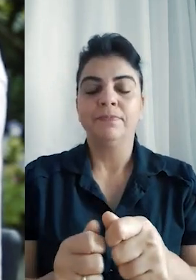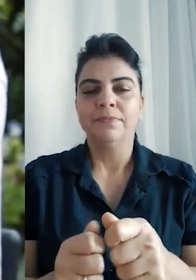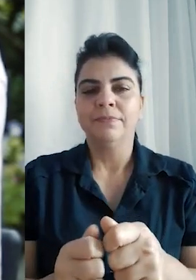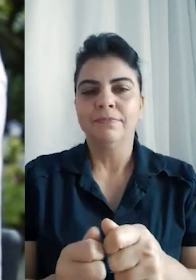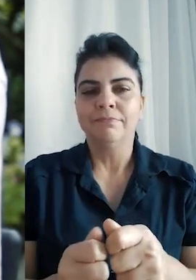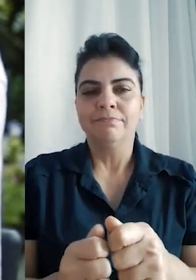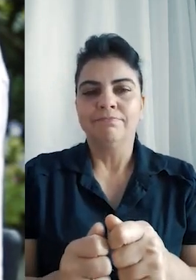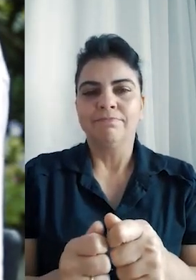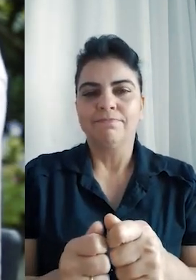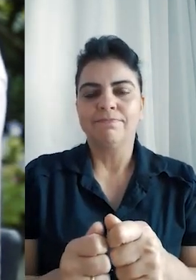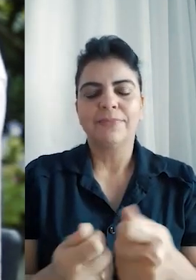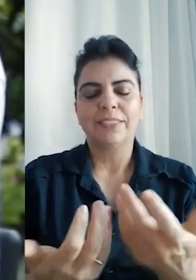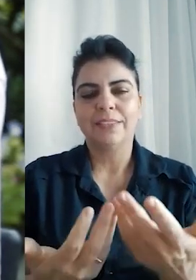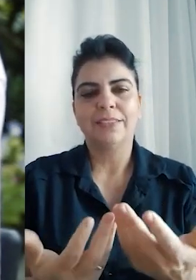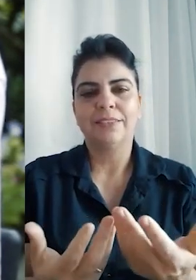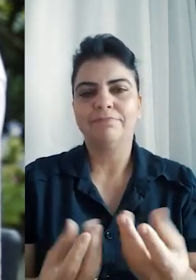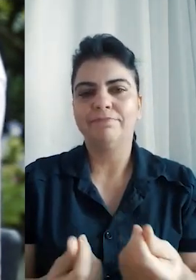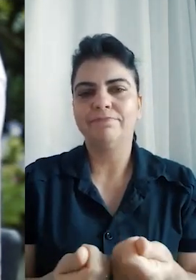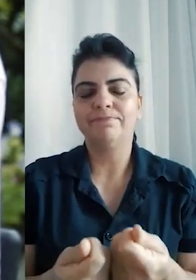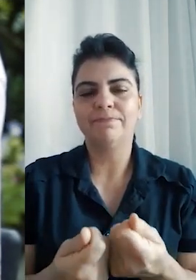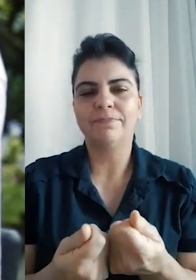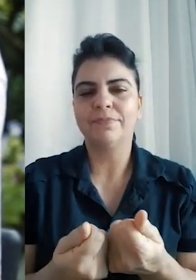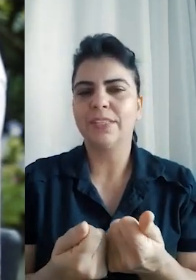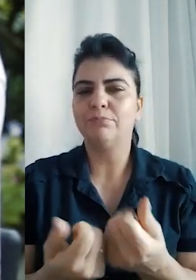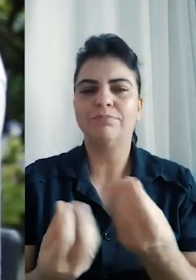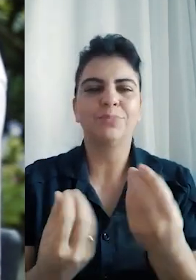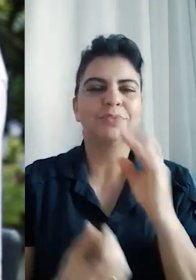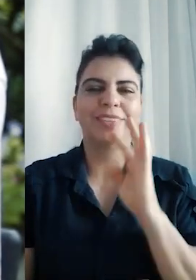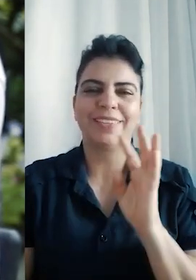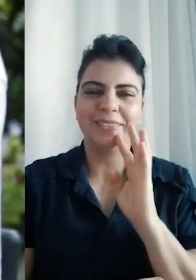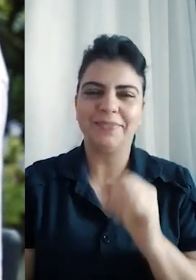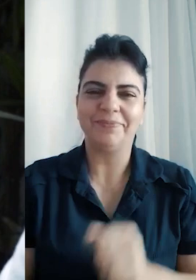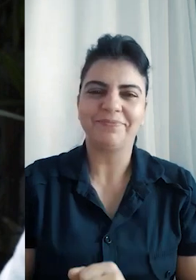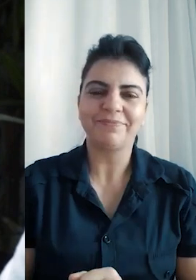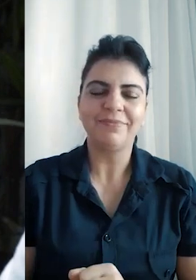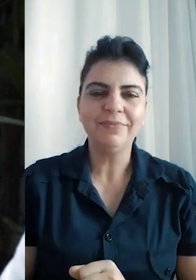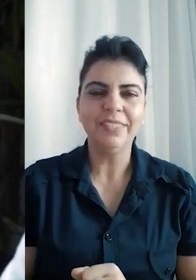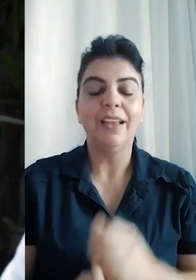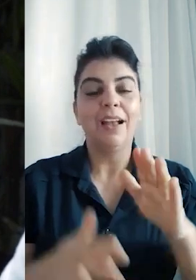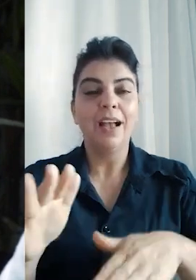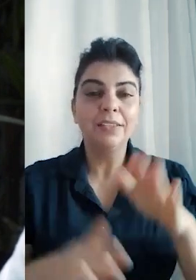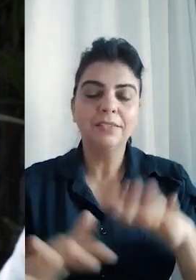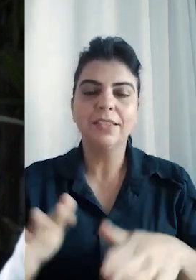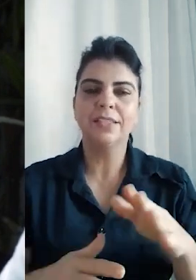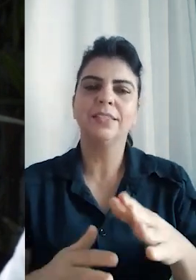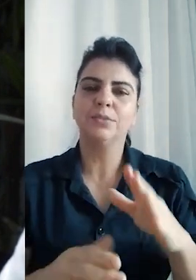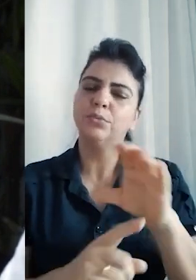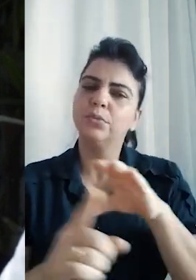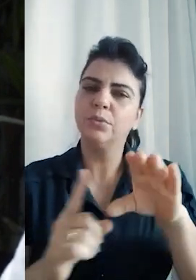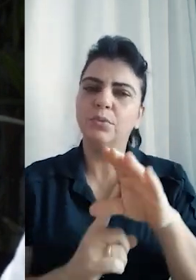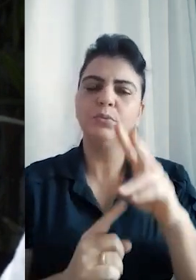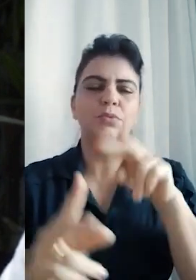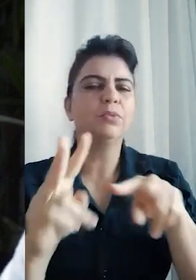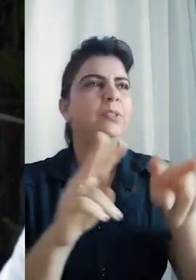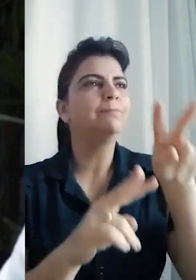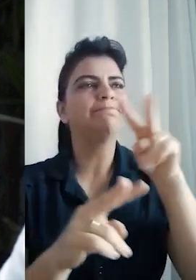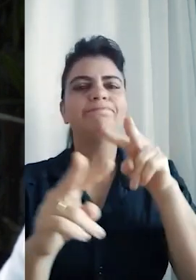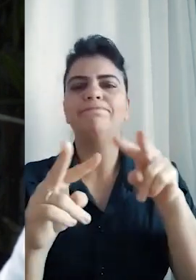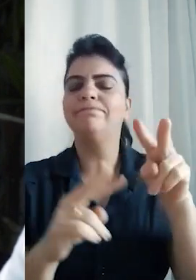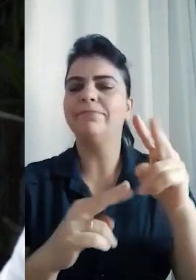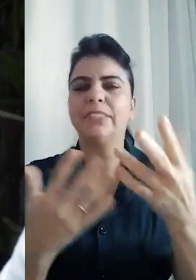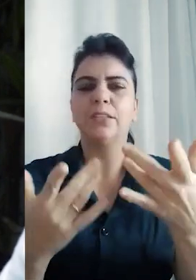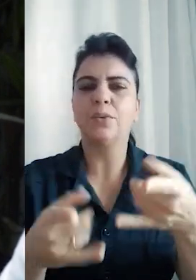né? Então, assim, é muito legal. Às vezes, quando eu estou aqui no culto, eu olho tudo isso, assim, né?